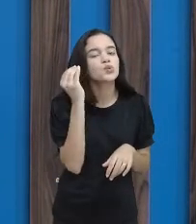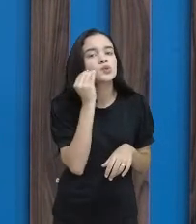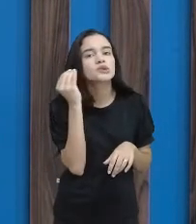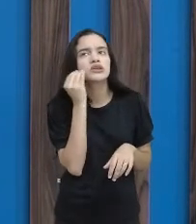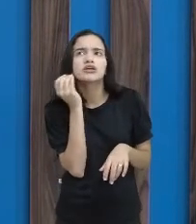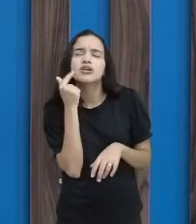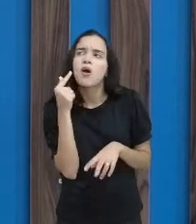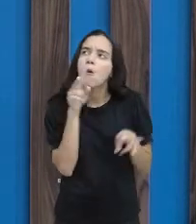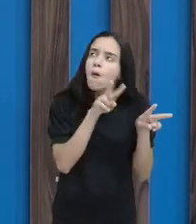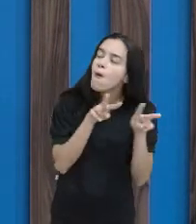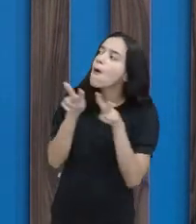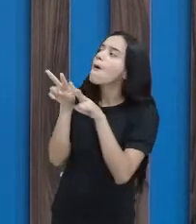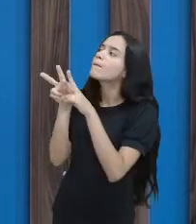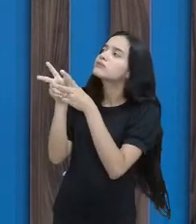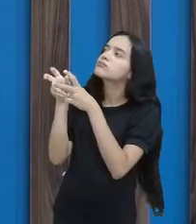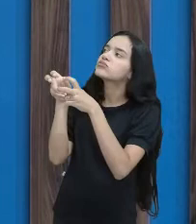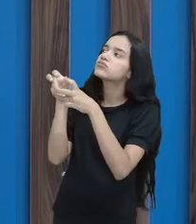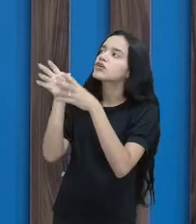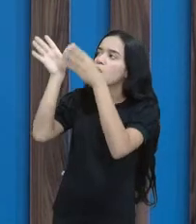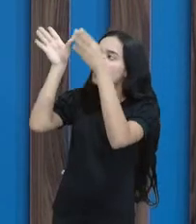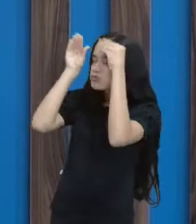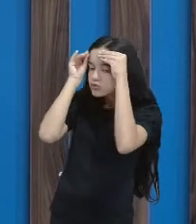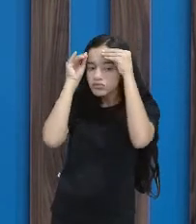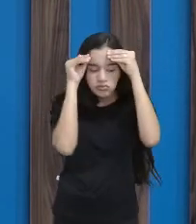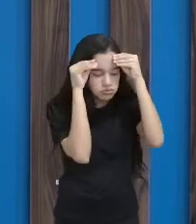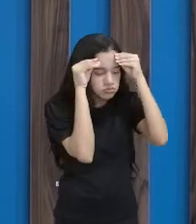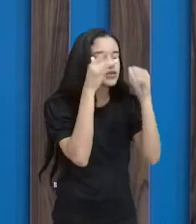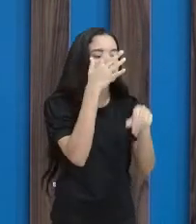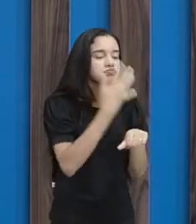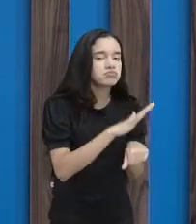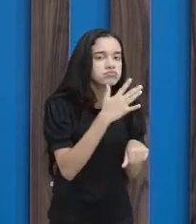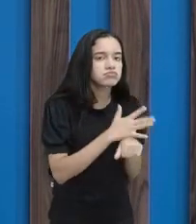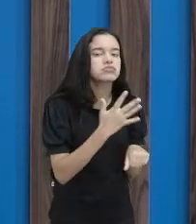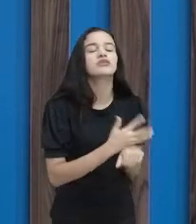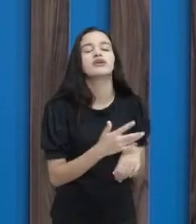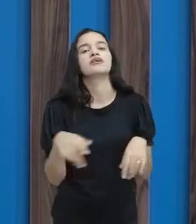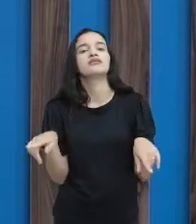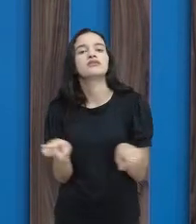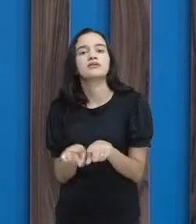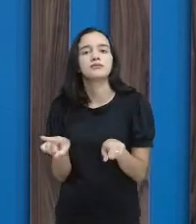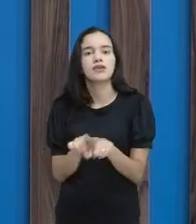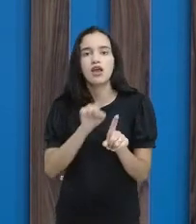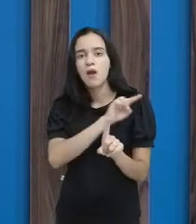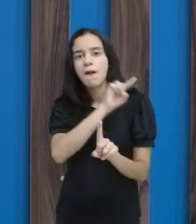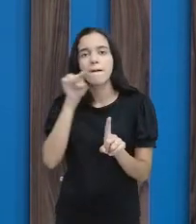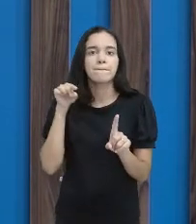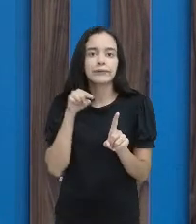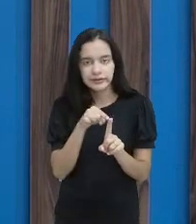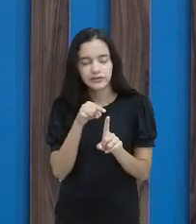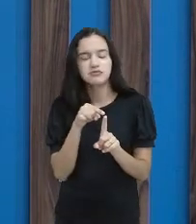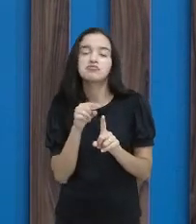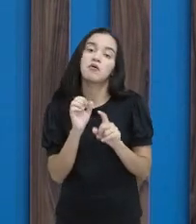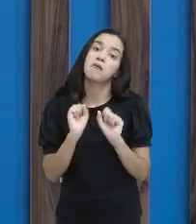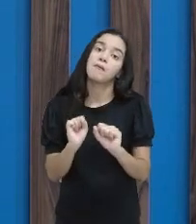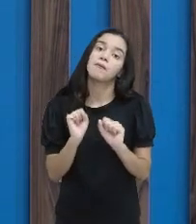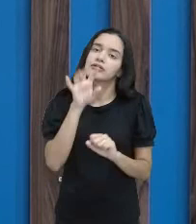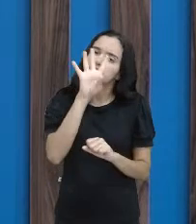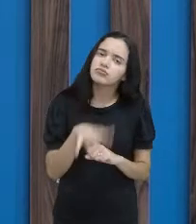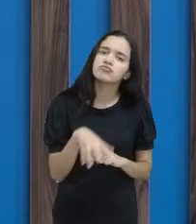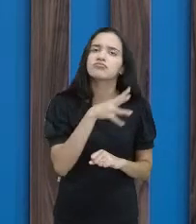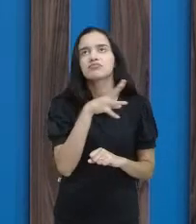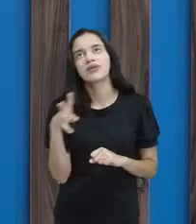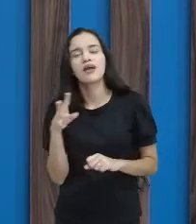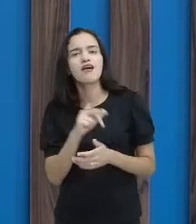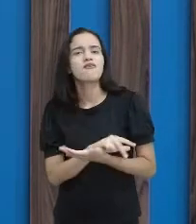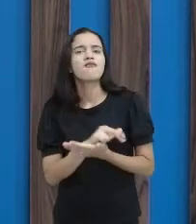eles possam ter todas as características importantes. Então, esse também é o objetivo dessa tabela. Poderia estar escrito em, vamos